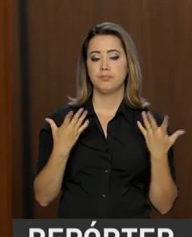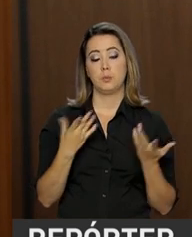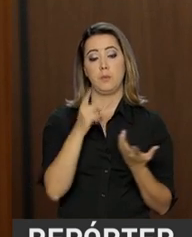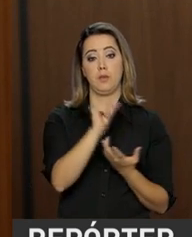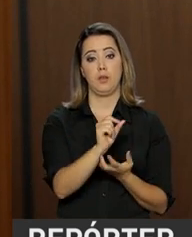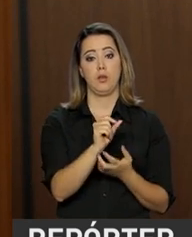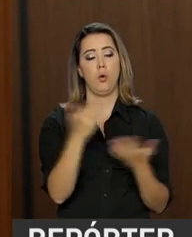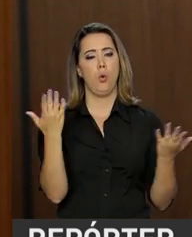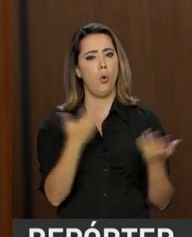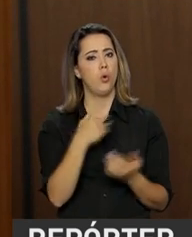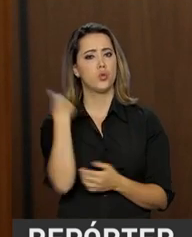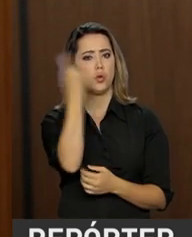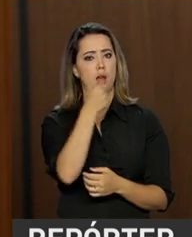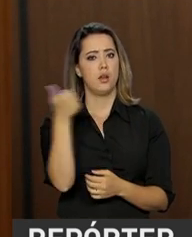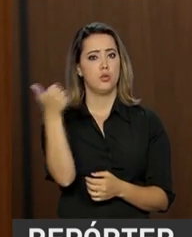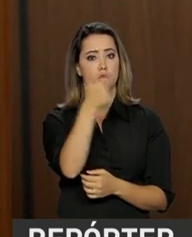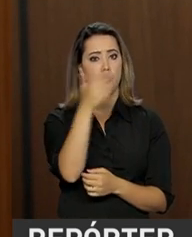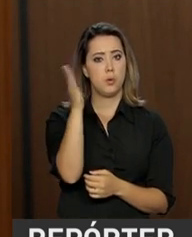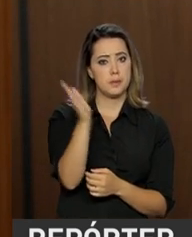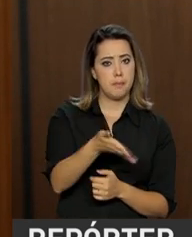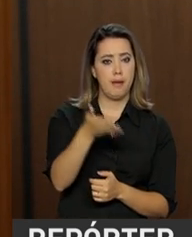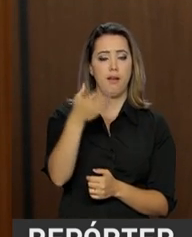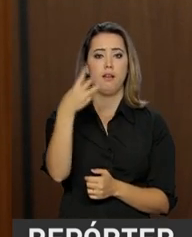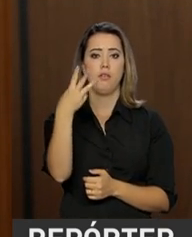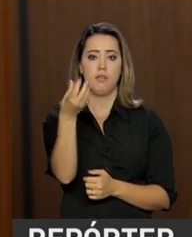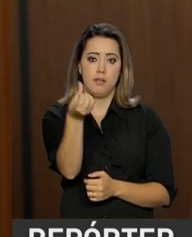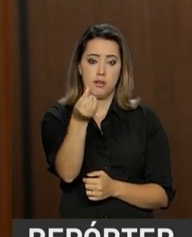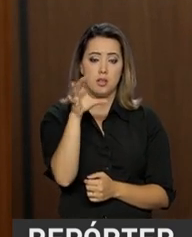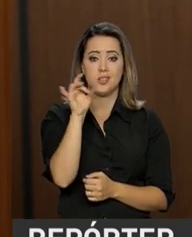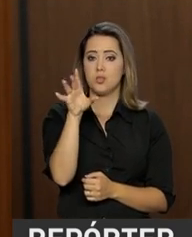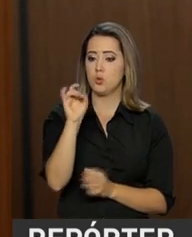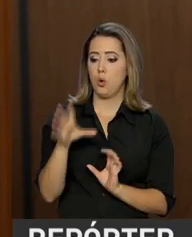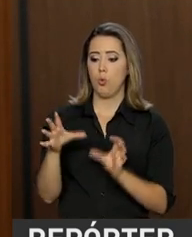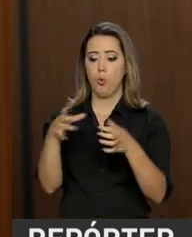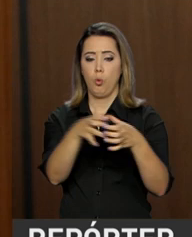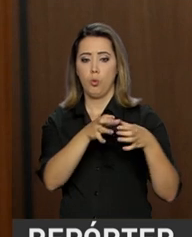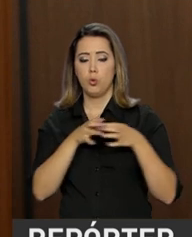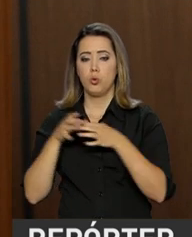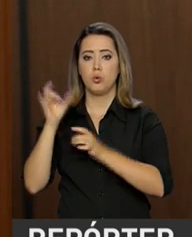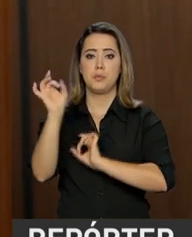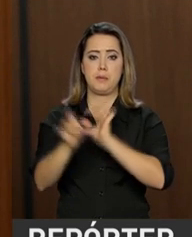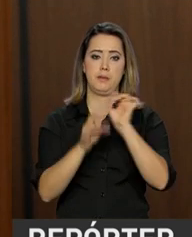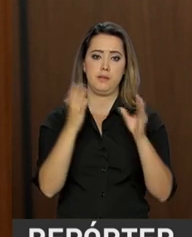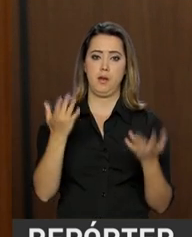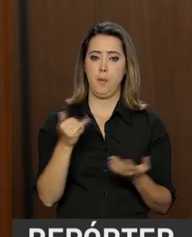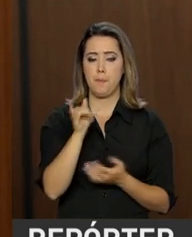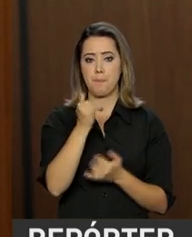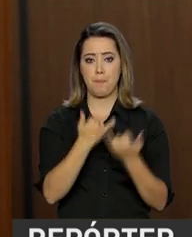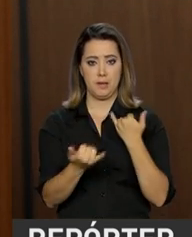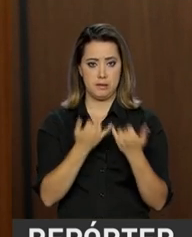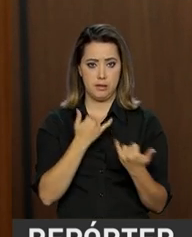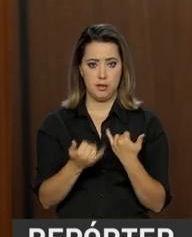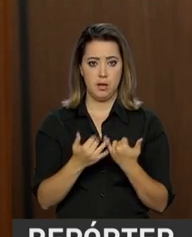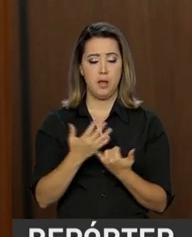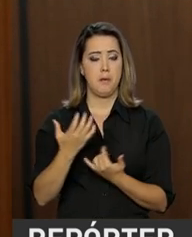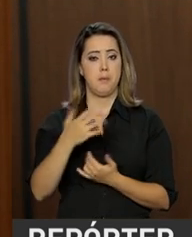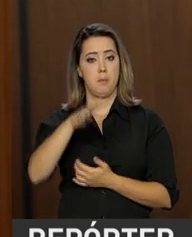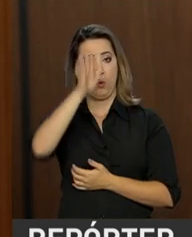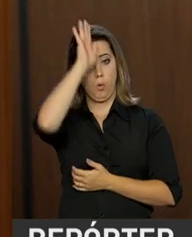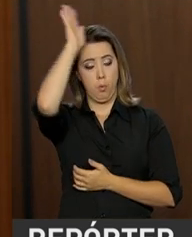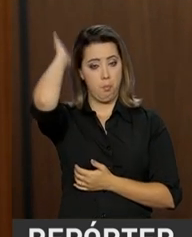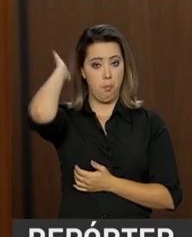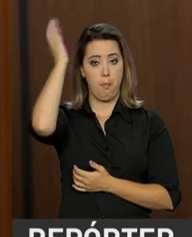trabalho 12 por 36 é permitida exclusivamente para algumas atividades por exemplo bombeiros